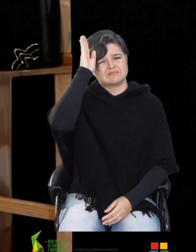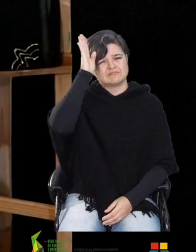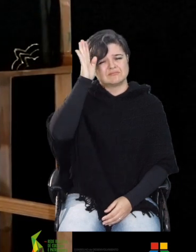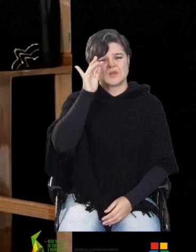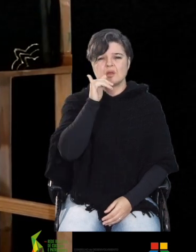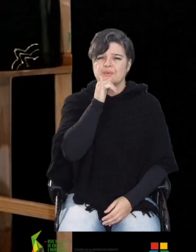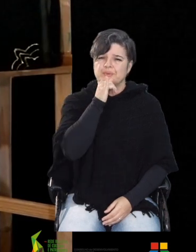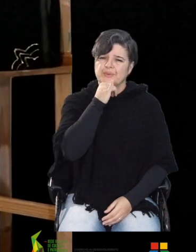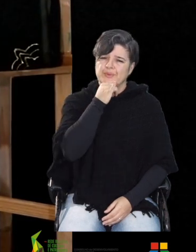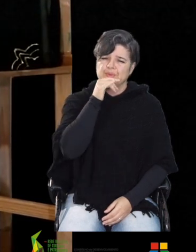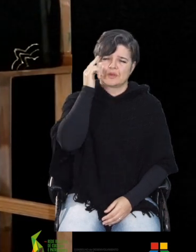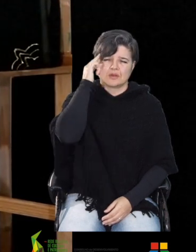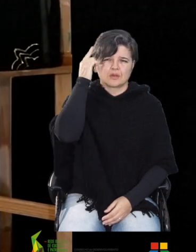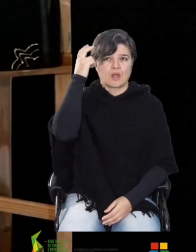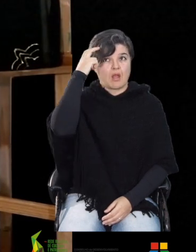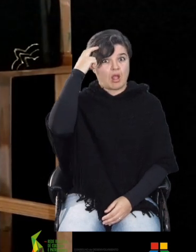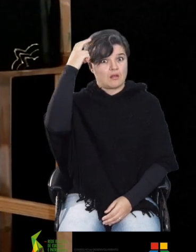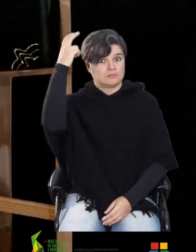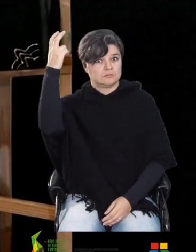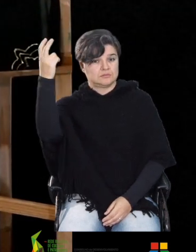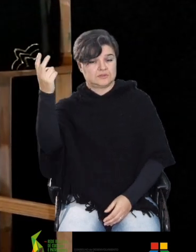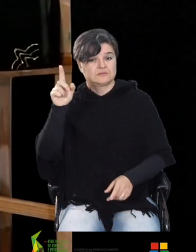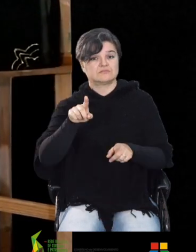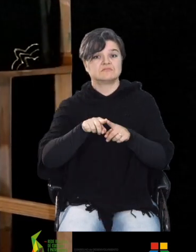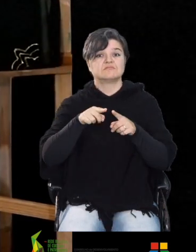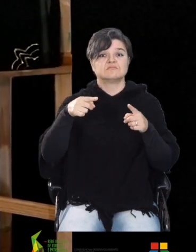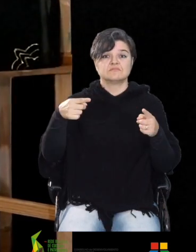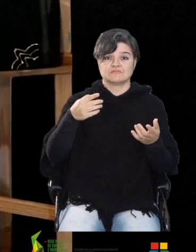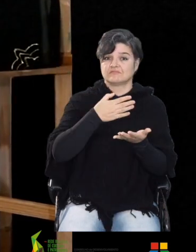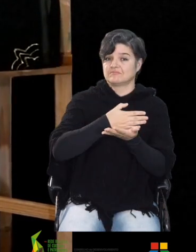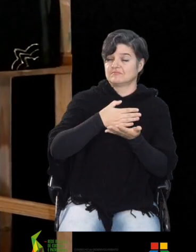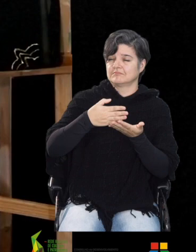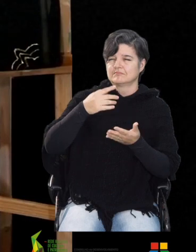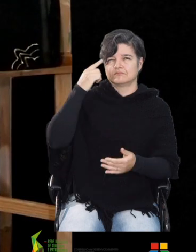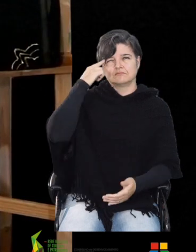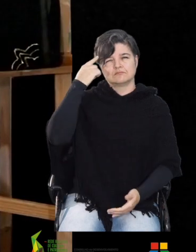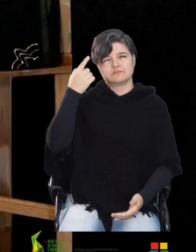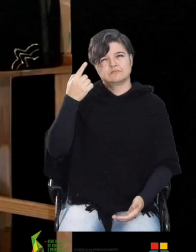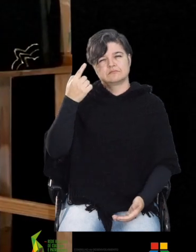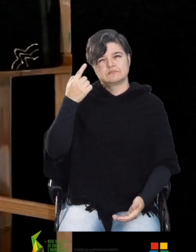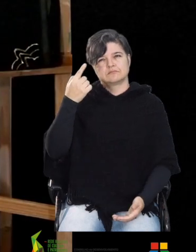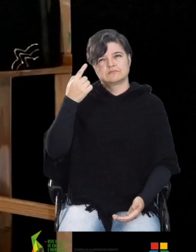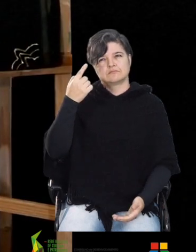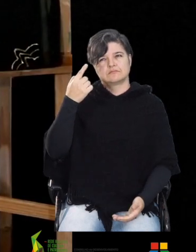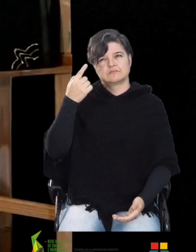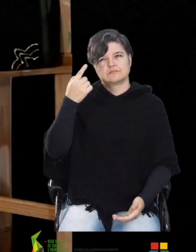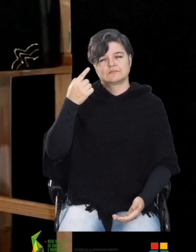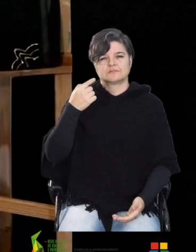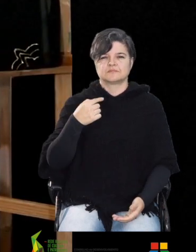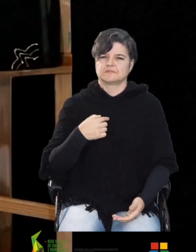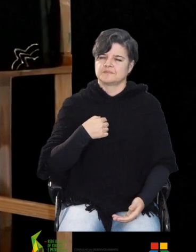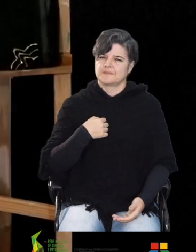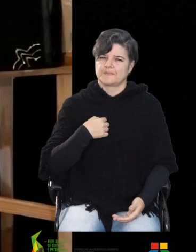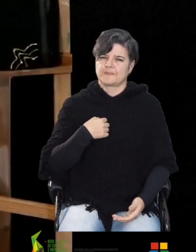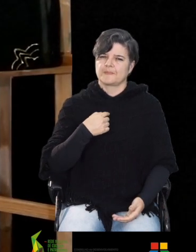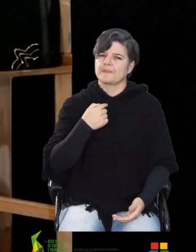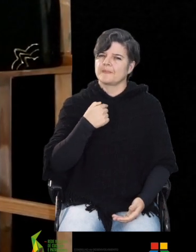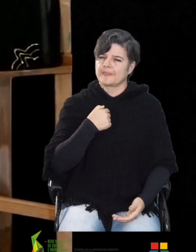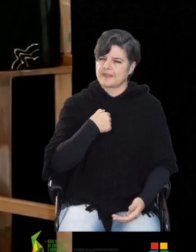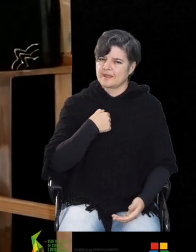tinha nada e era muito inteligente começou a pensar é